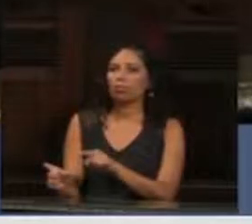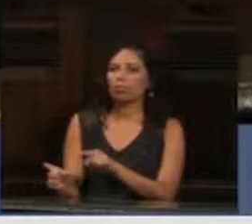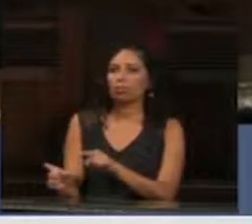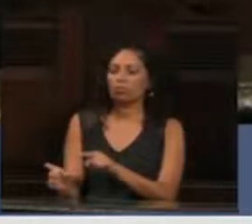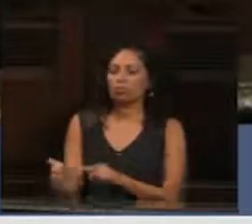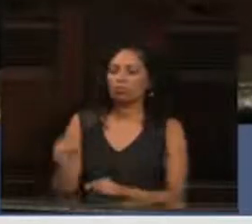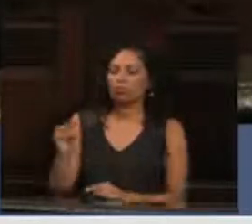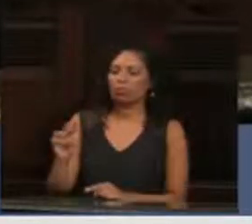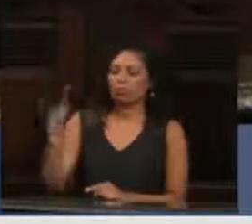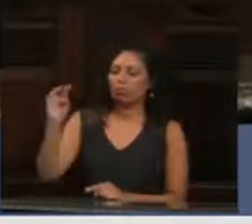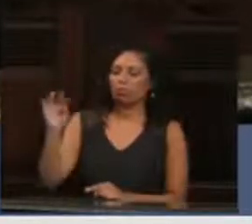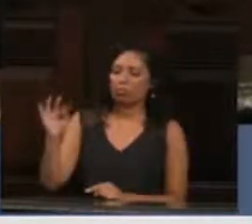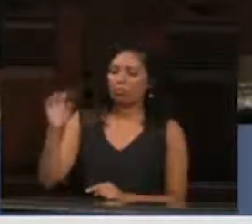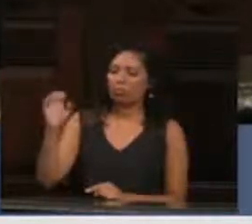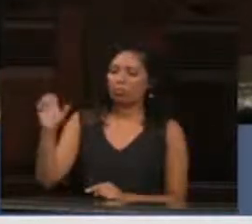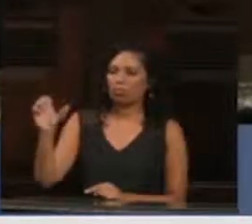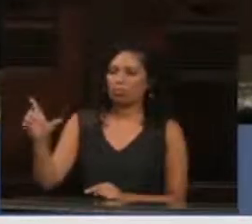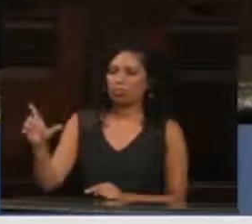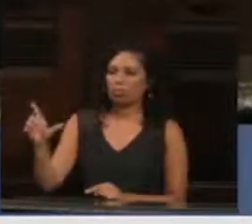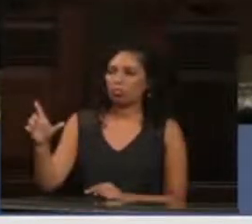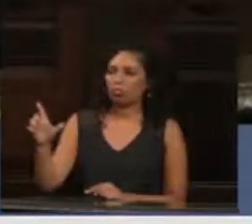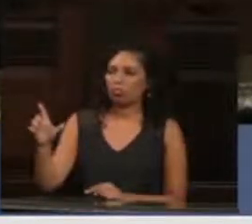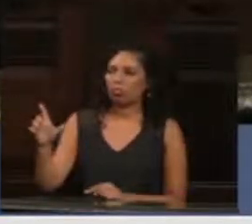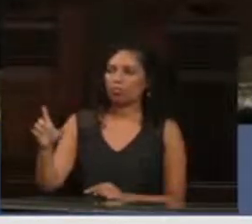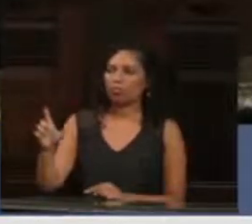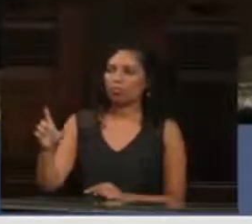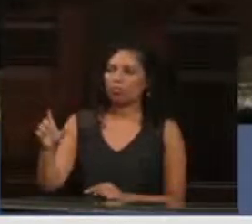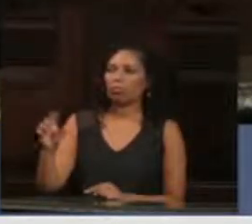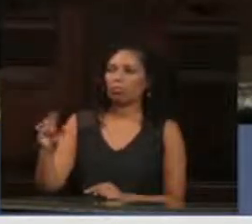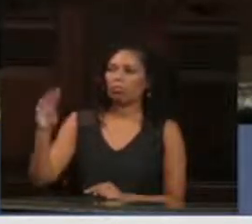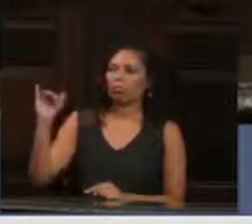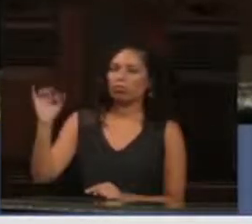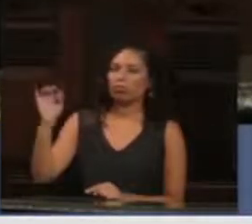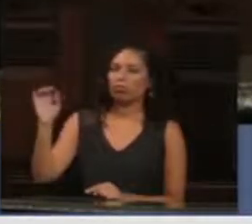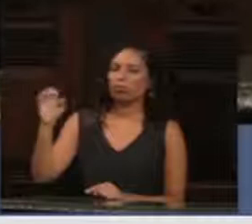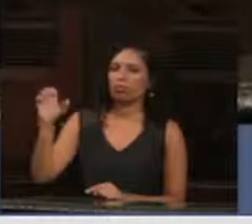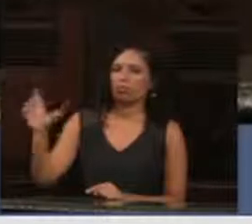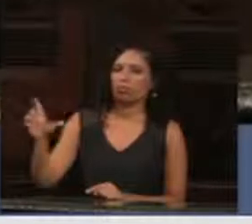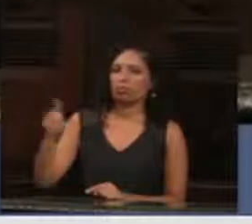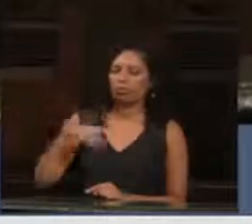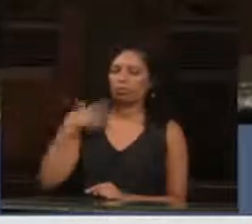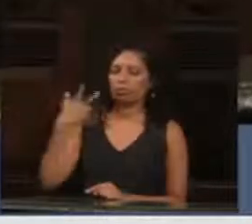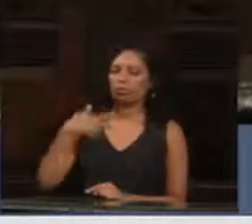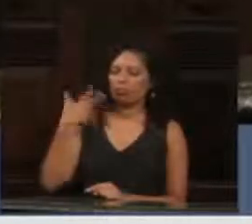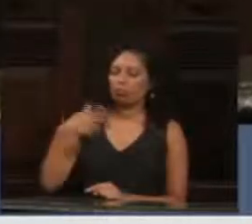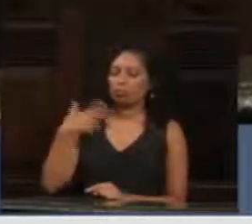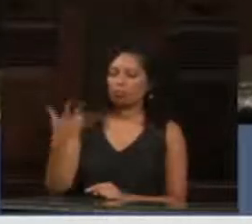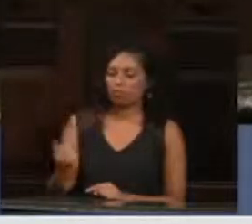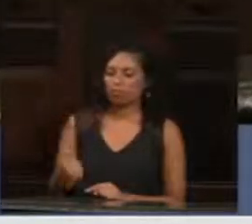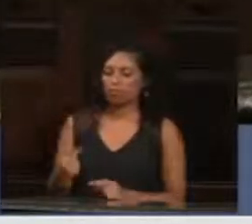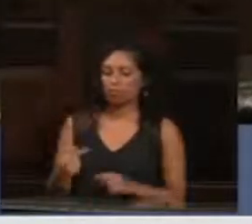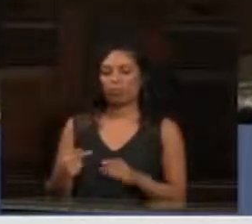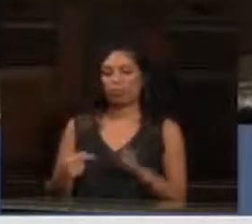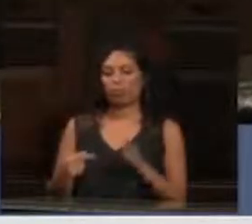Wilson Witzel, durante a campanha eleitoral de 2018, e especialmente no segundo